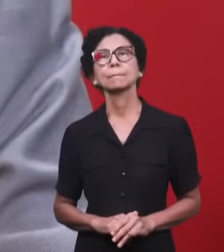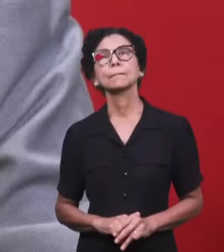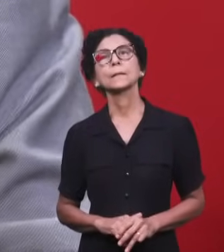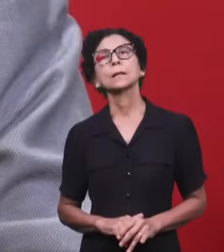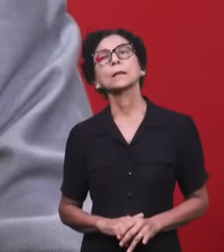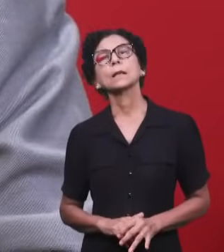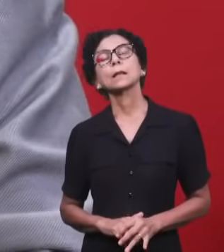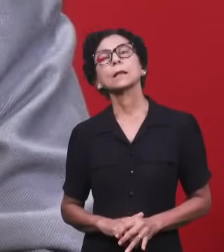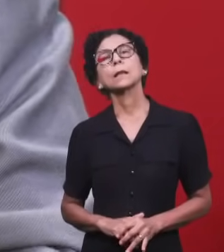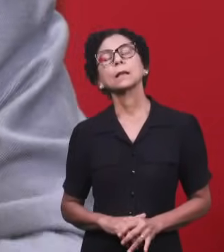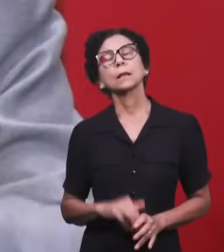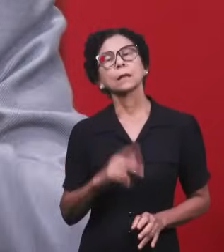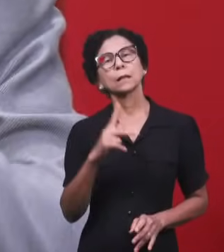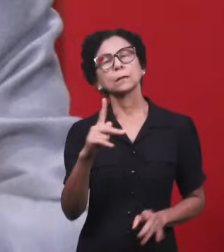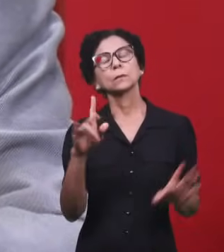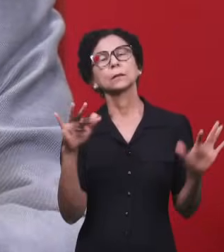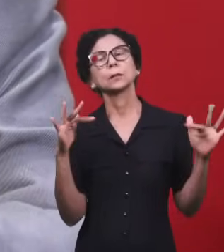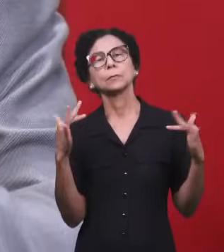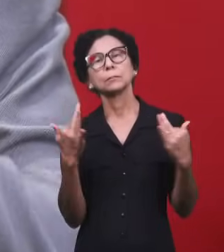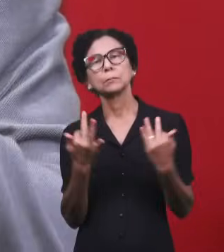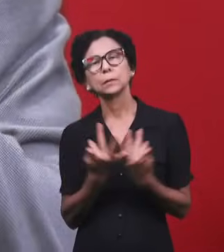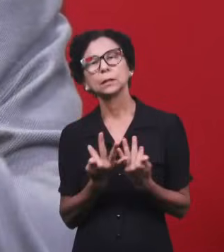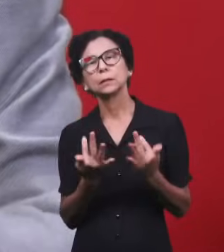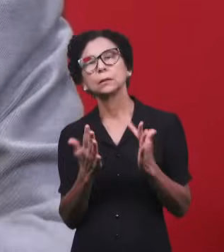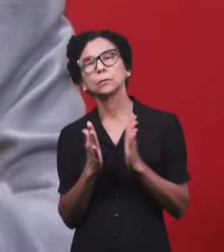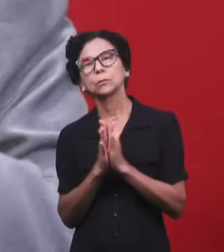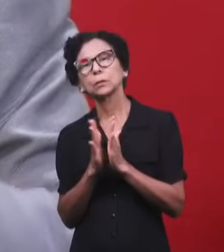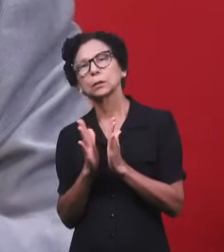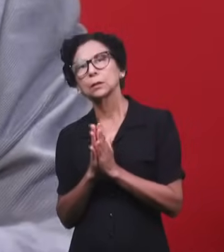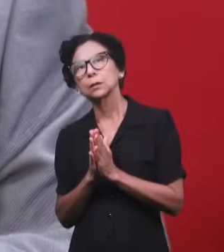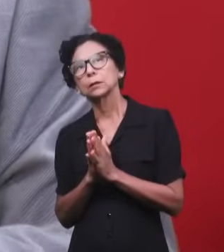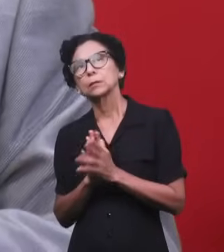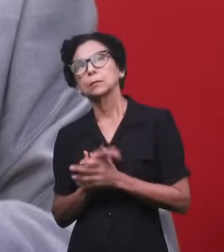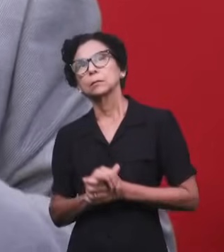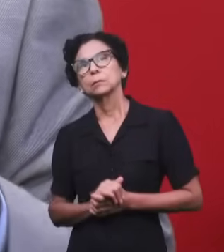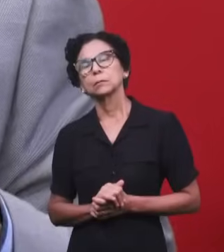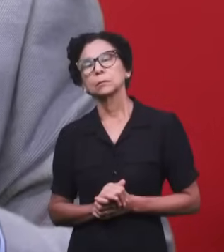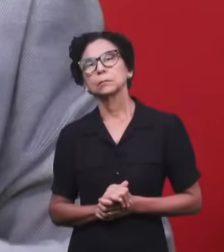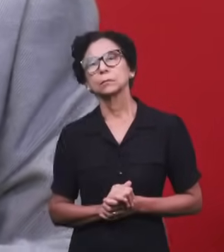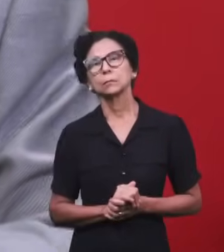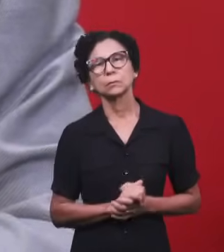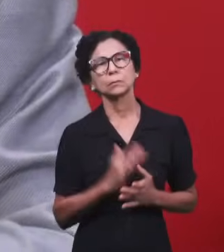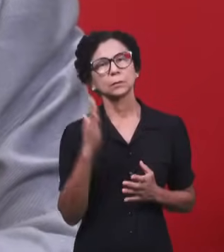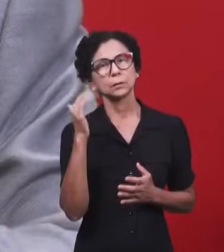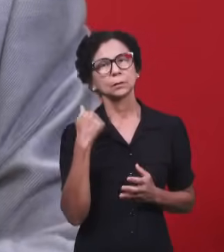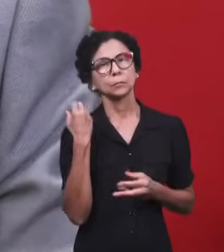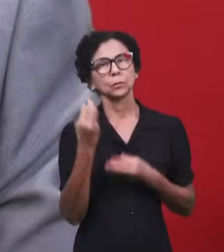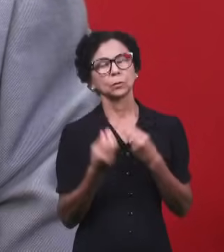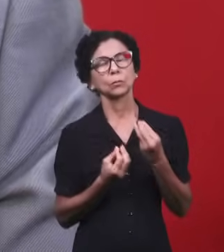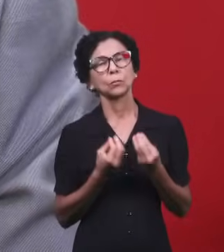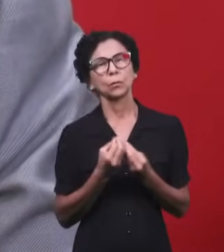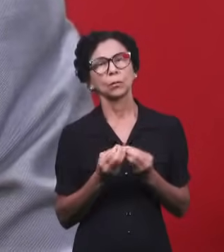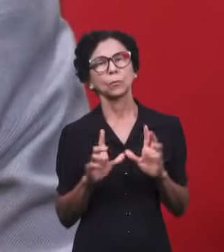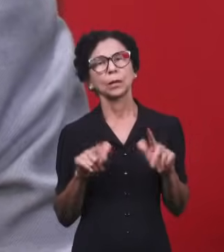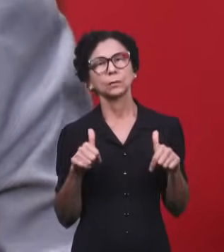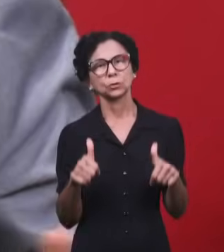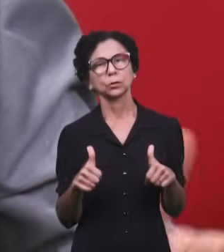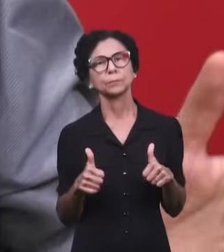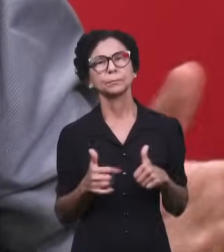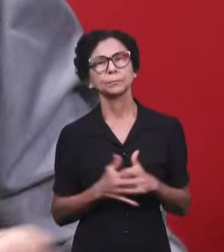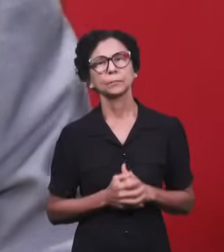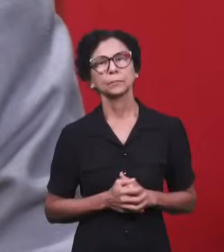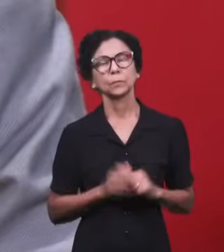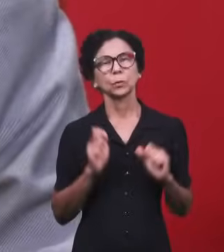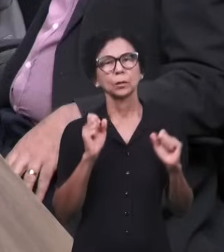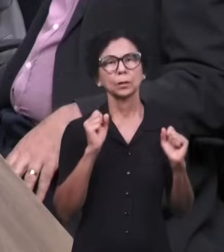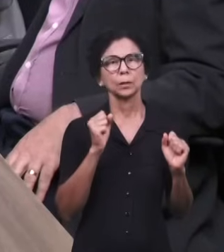assistindo. Para sua família, na oração, na busca. Hoje você aprendeu muita coisa do que fazer e do que não fazer. Eu quero me